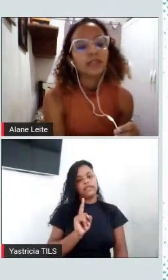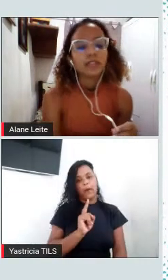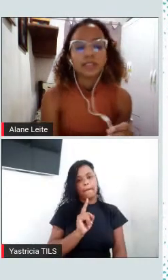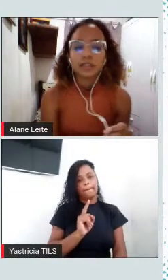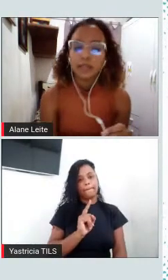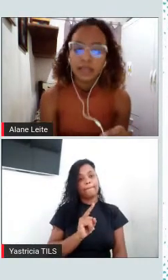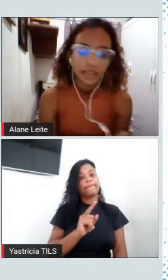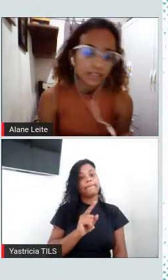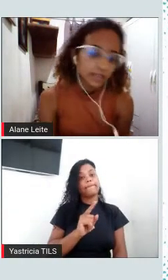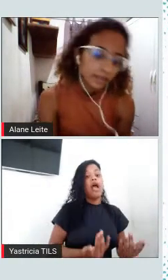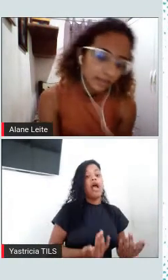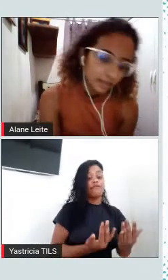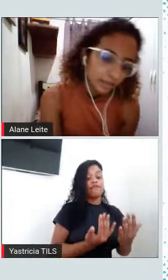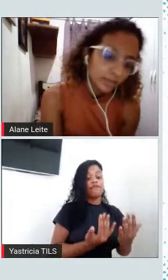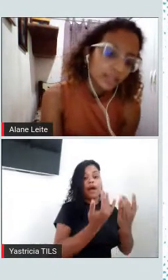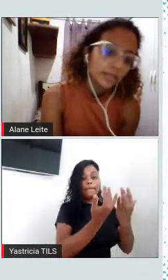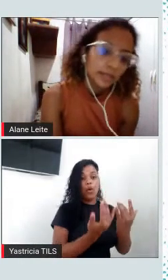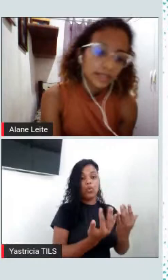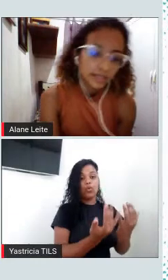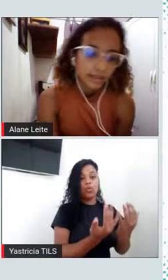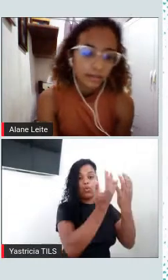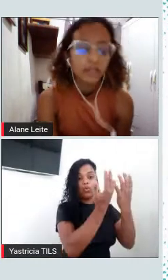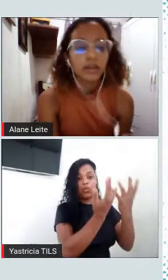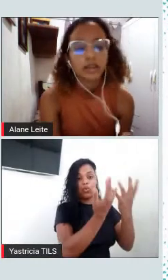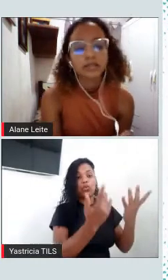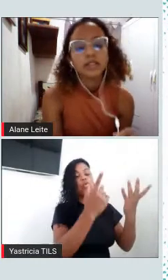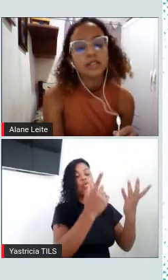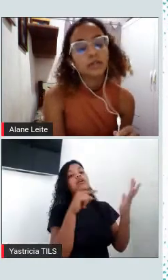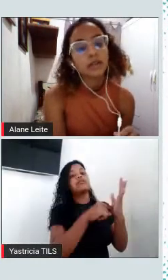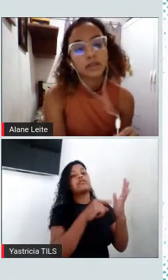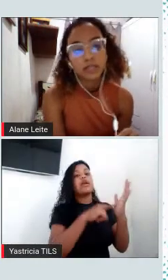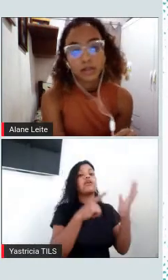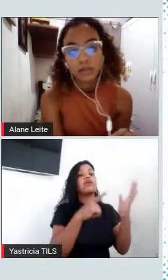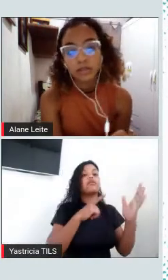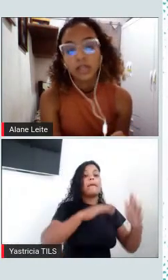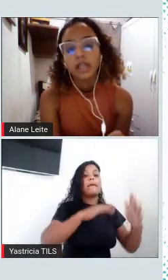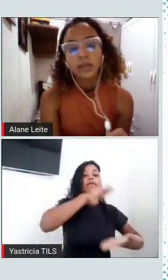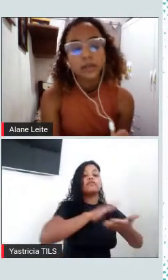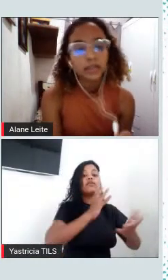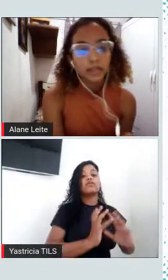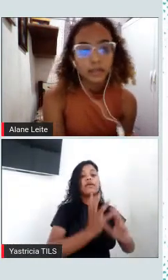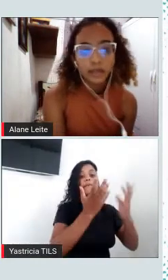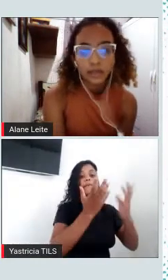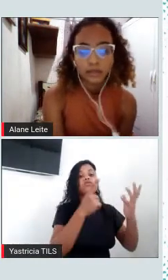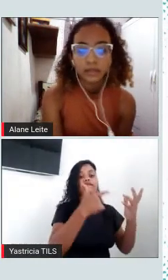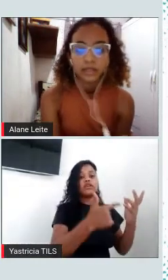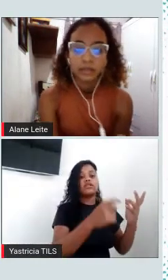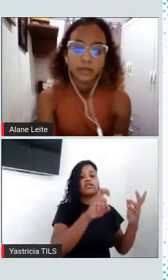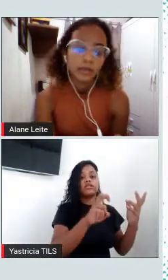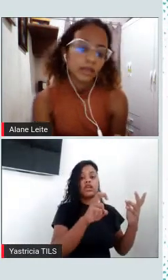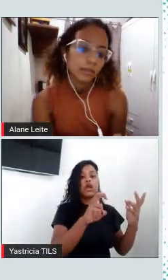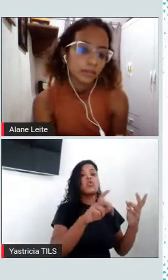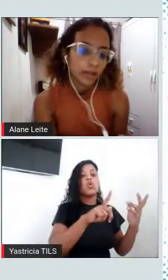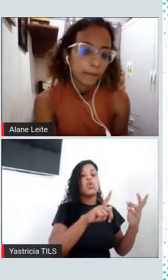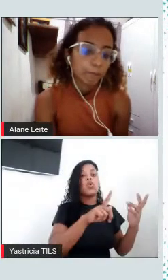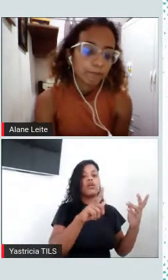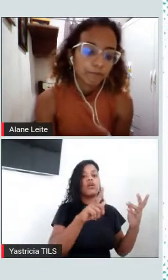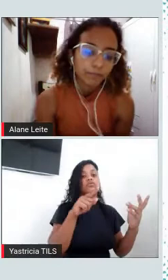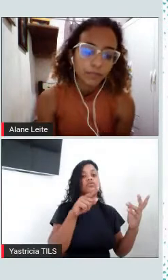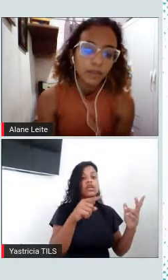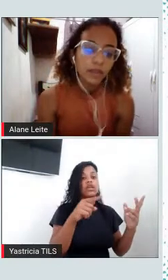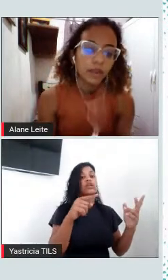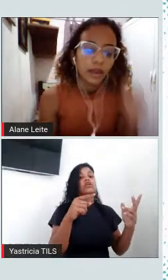em condições ambientais de temperatura e de pressão, que no caso é 25 graus Celsius, e um atm, que é uma